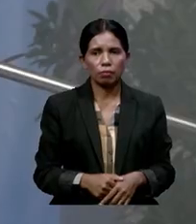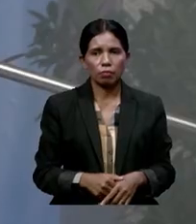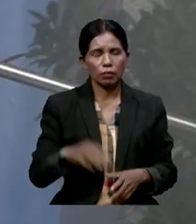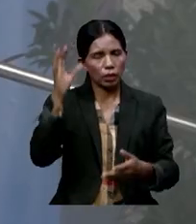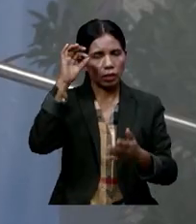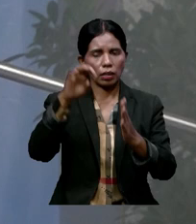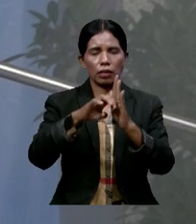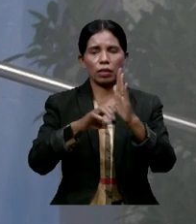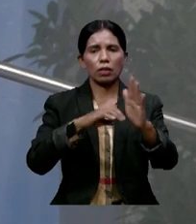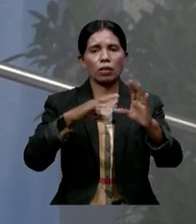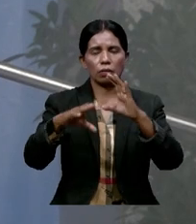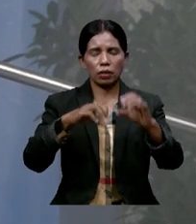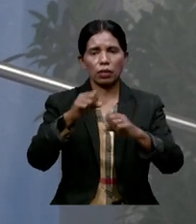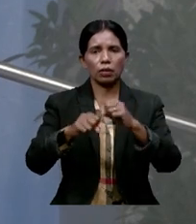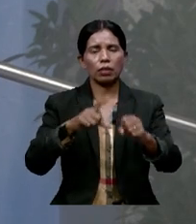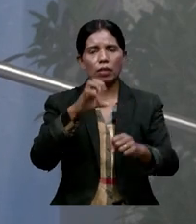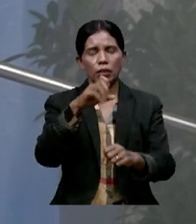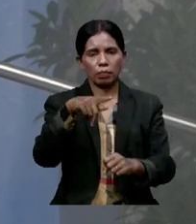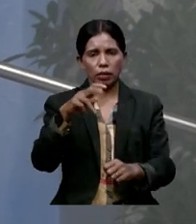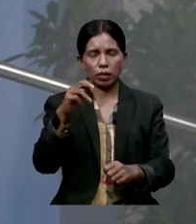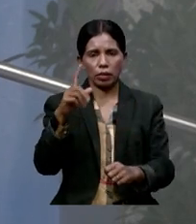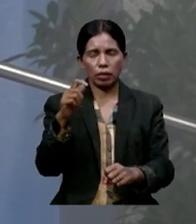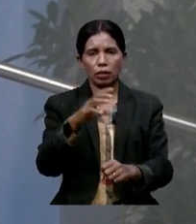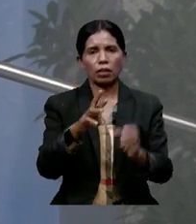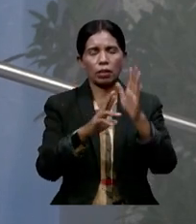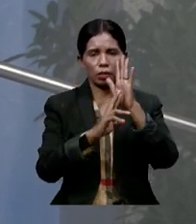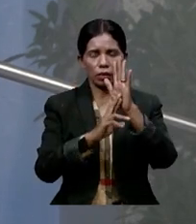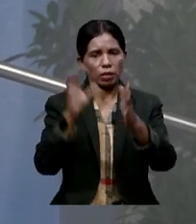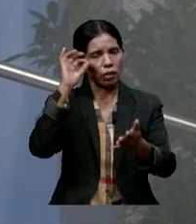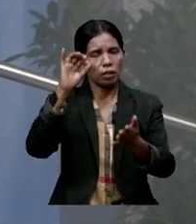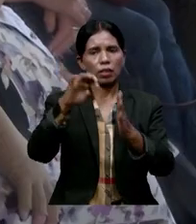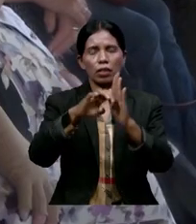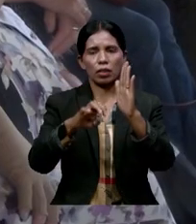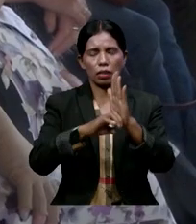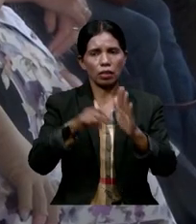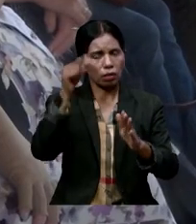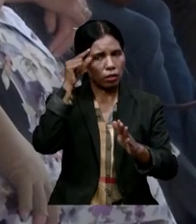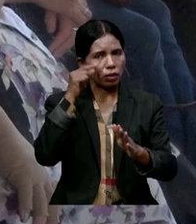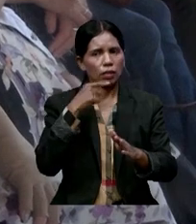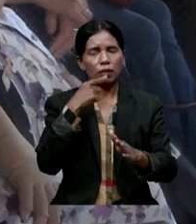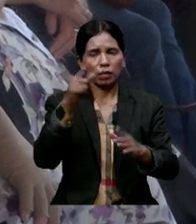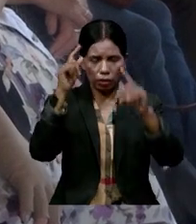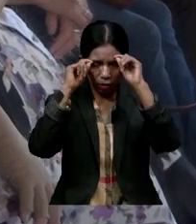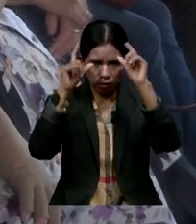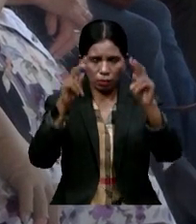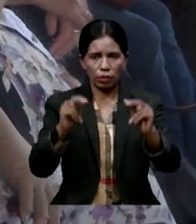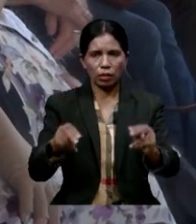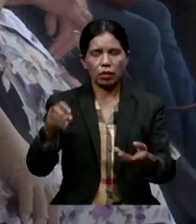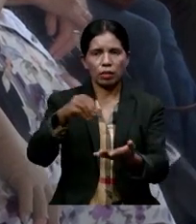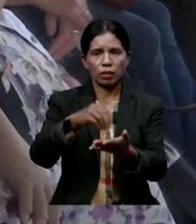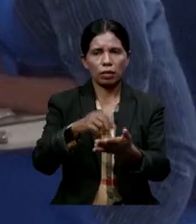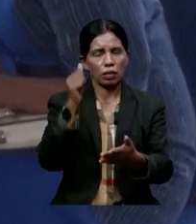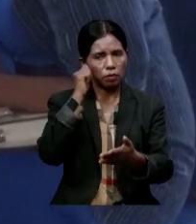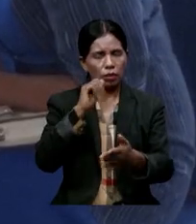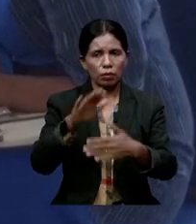Secretário de Estado da Comunicação Social, Espírito de Assemenes, na Beira, representa a Secretária de Estado de Igualdade, Adeden. Timor-Leste precisa investir para